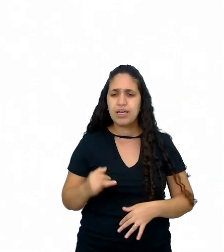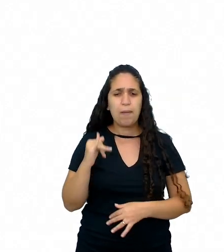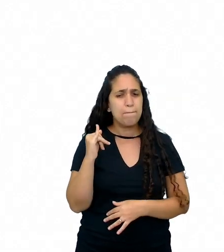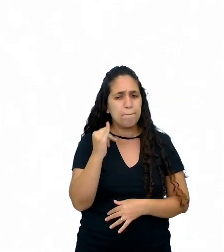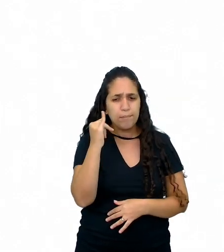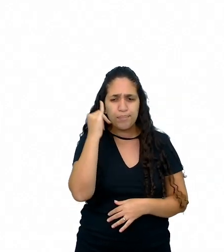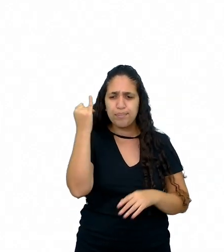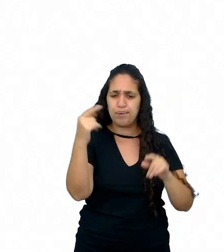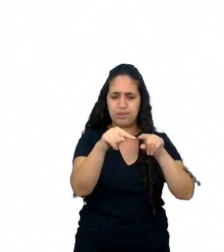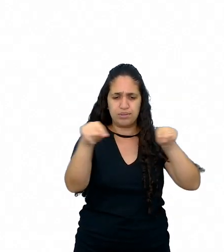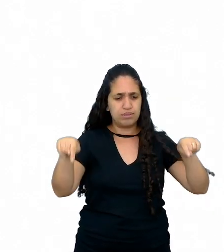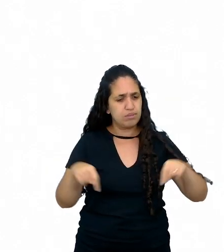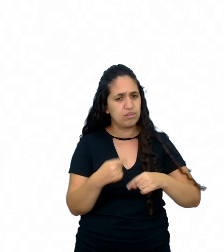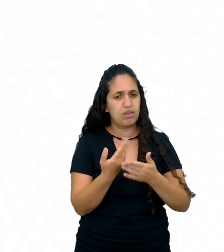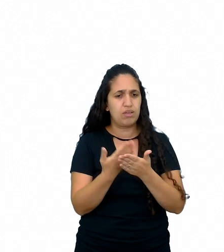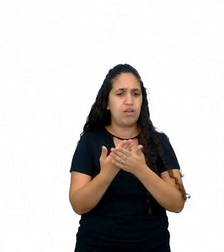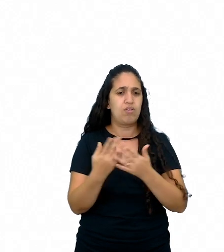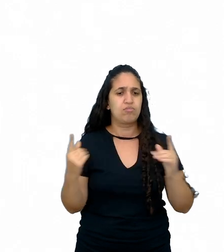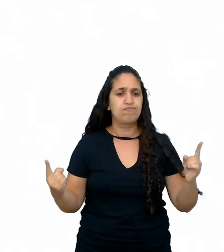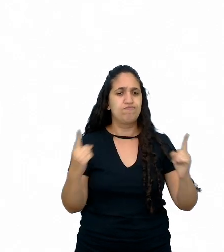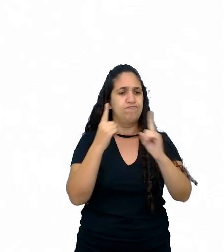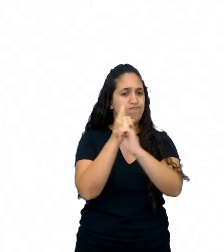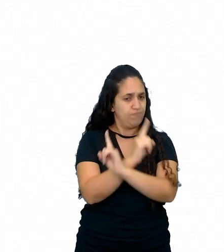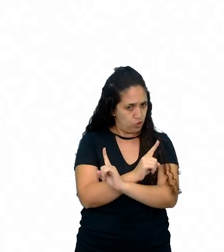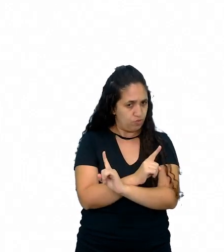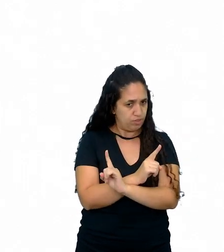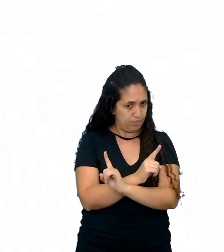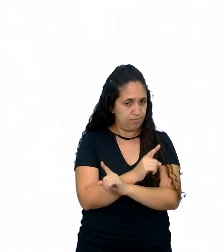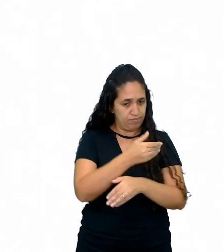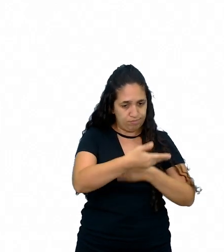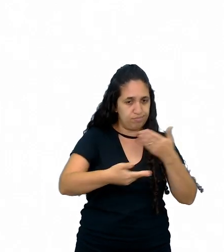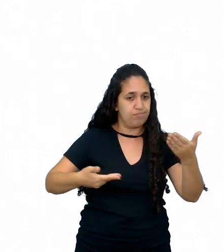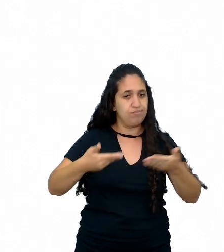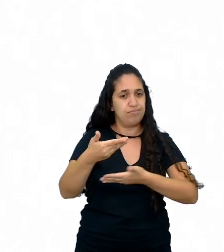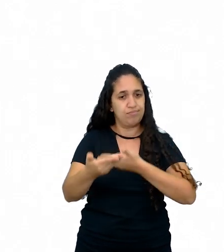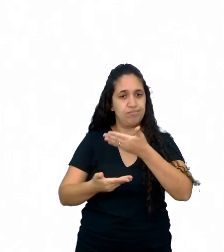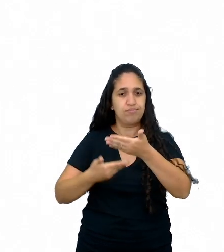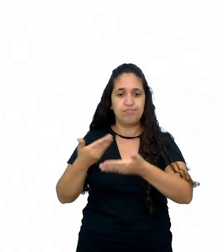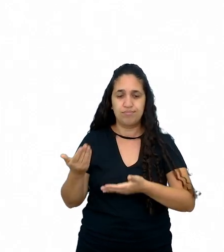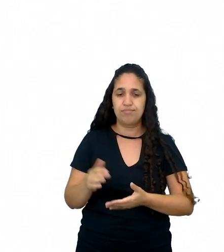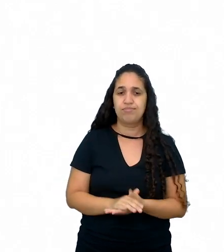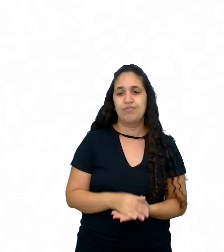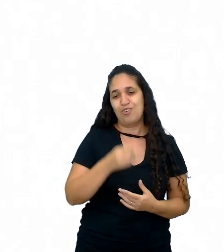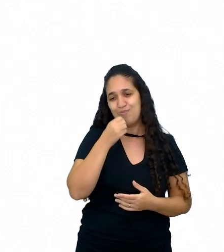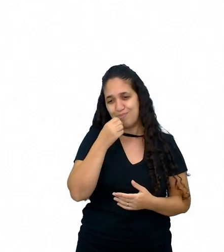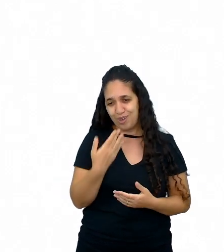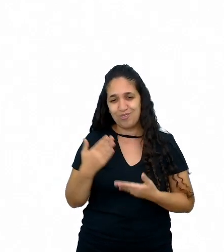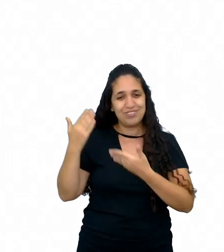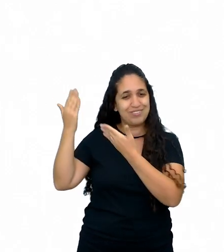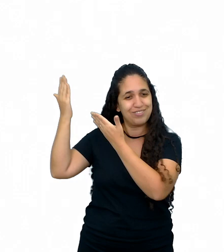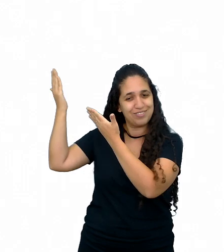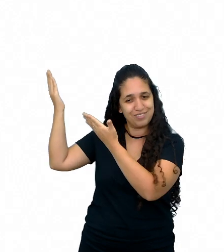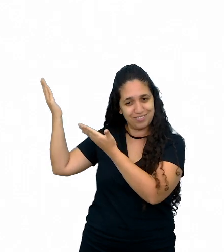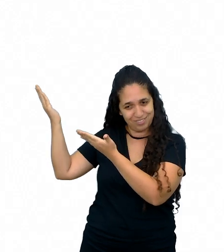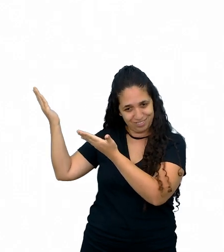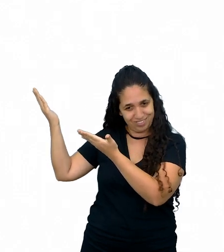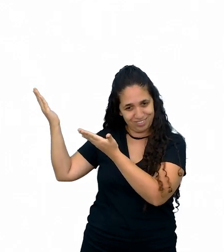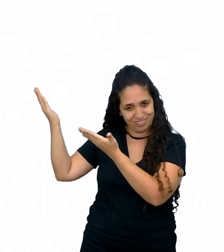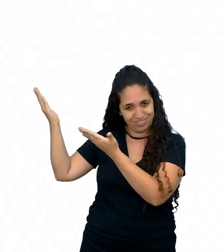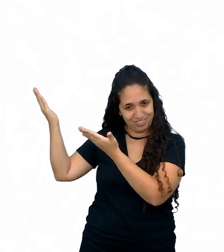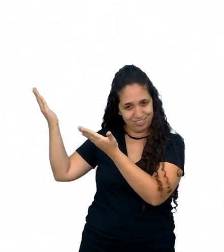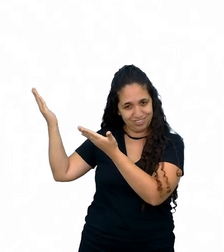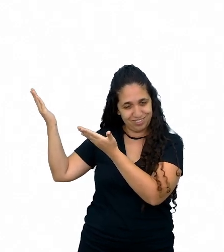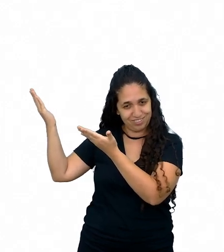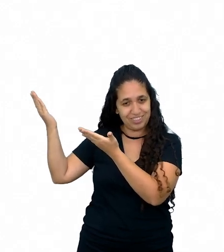sala de aula invertida, né, e trabalhar sempre com grupos. Bom, aí eu deixo para vocês aí agora, que